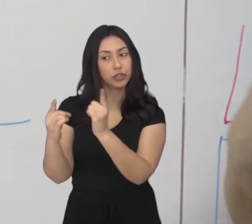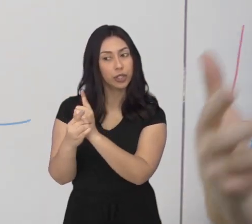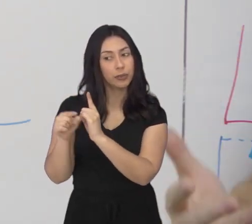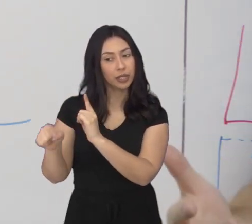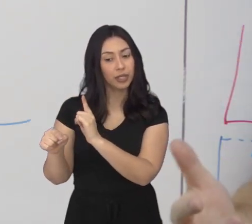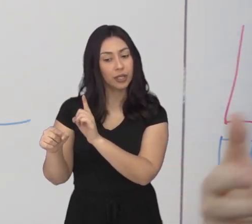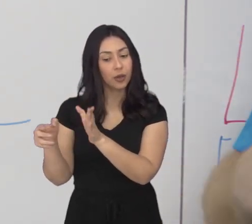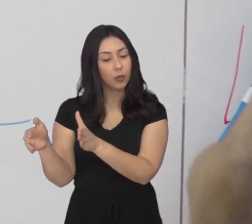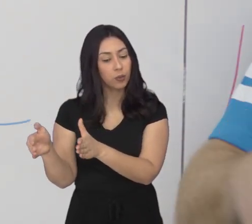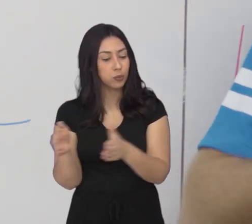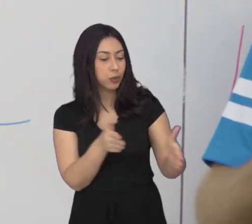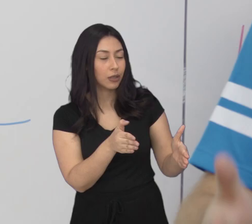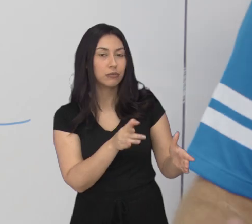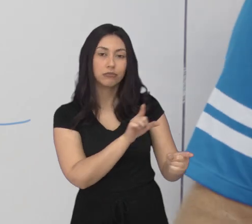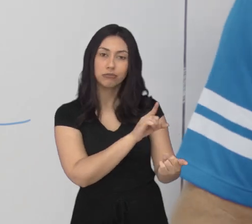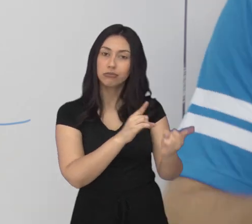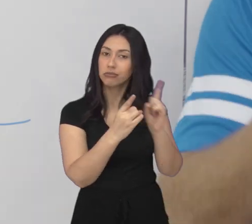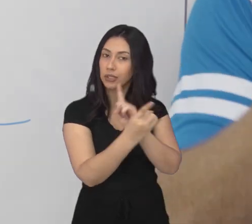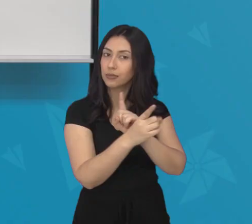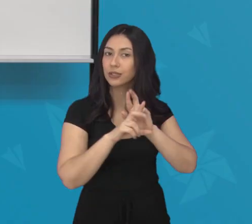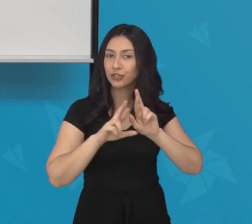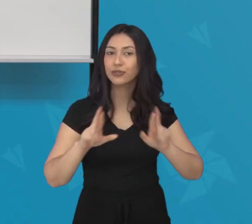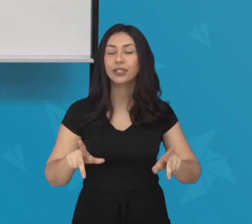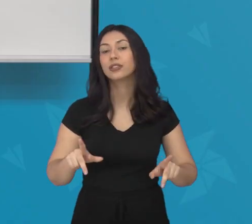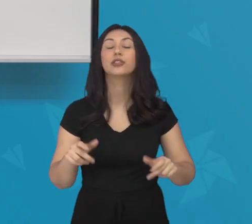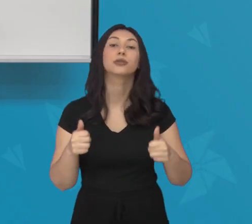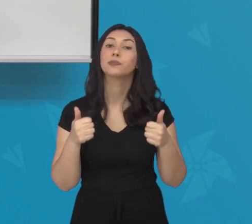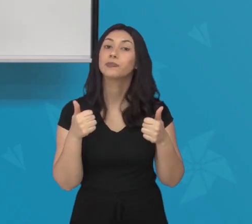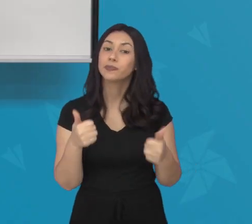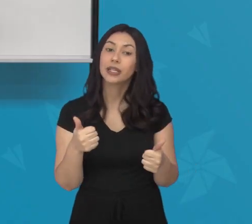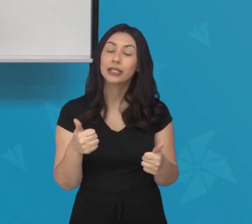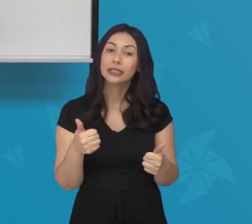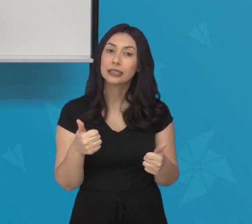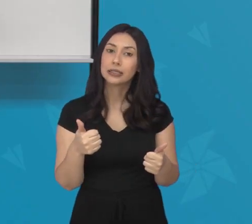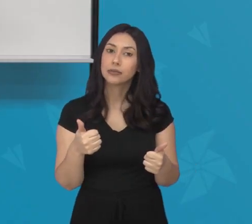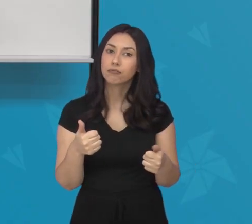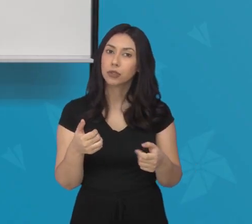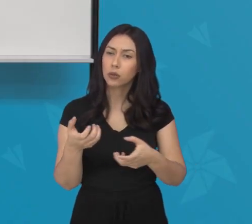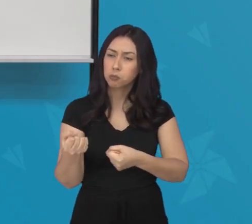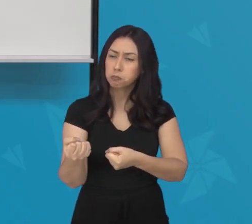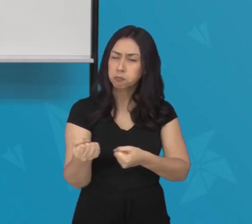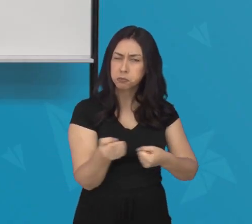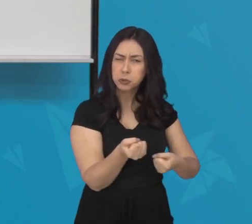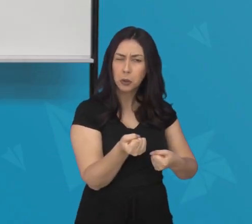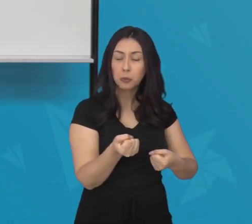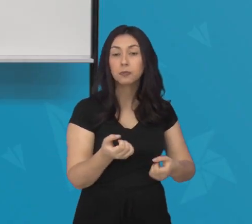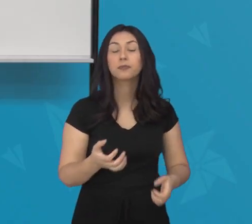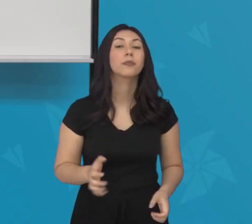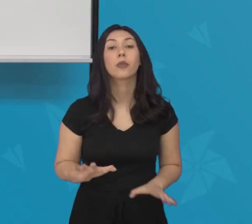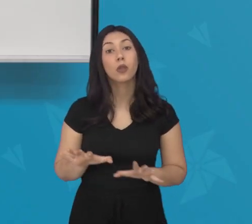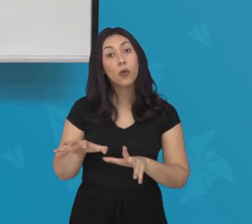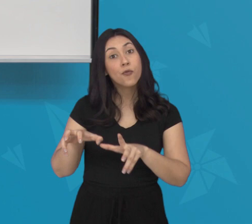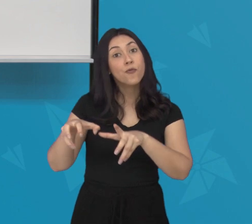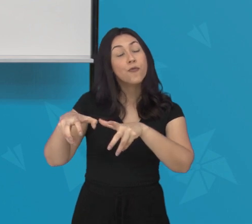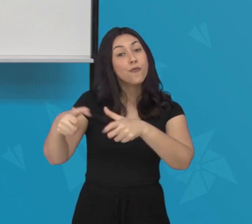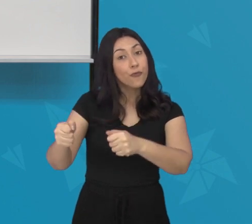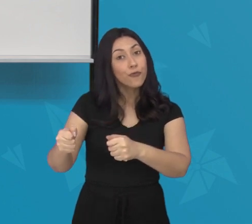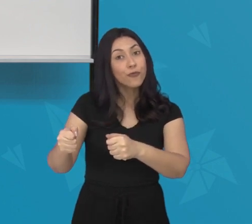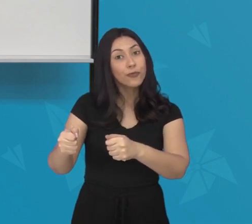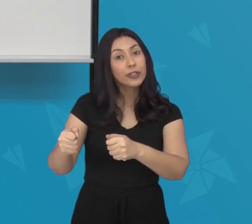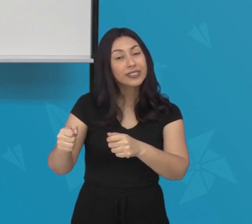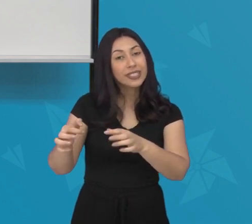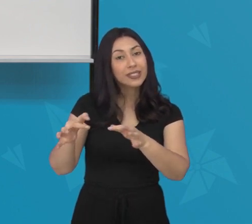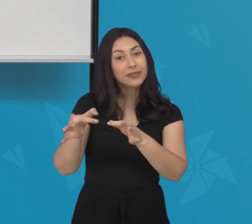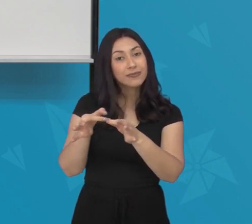tenho outro tipo de dinâmica. E assim por diante. Beleza? Força tração. Força elástica. A